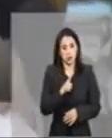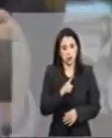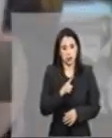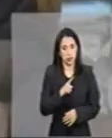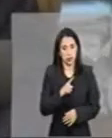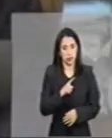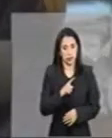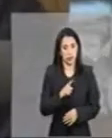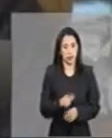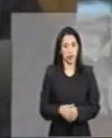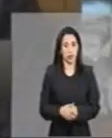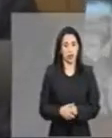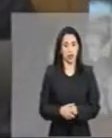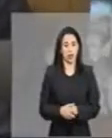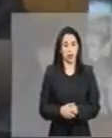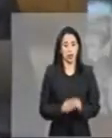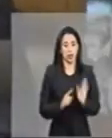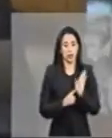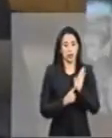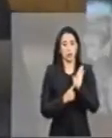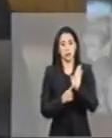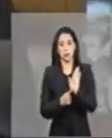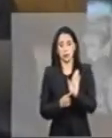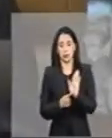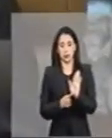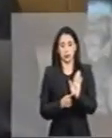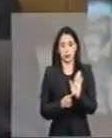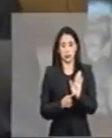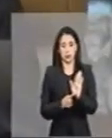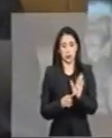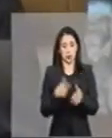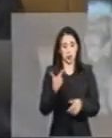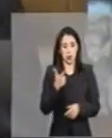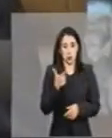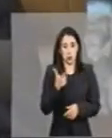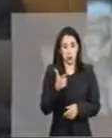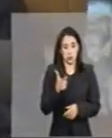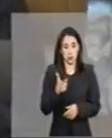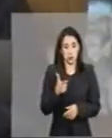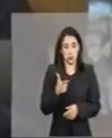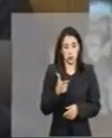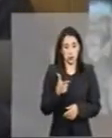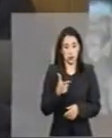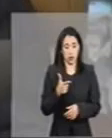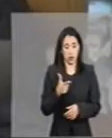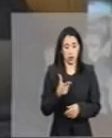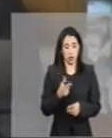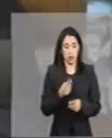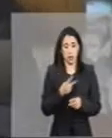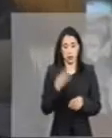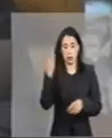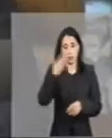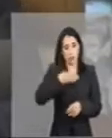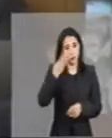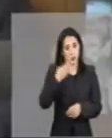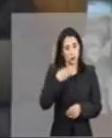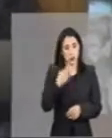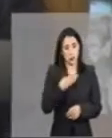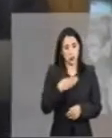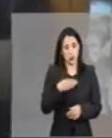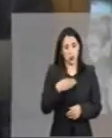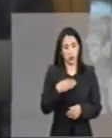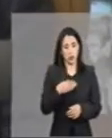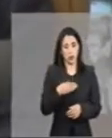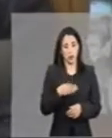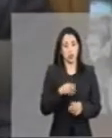se houver indícios inexistentes, aparentemente no caso, de envolvimento